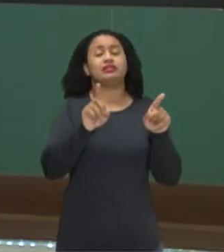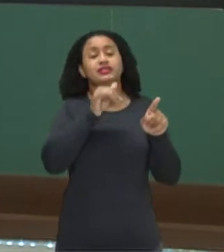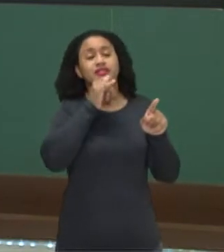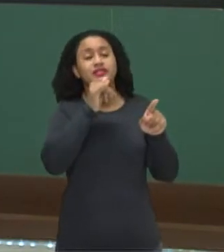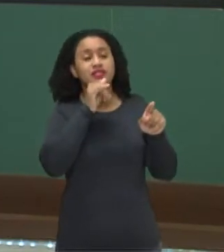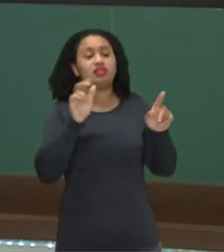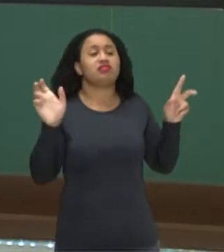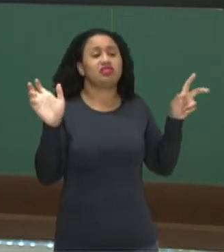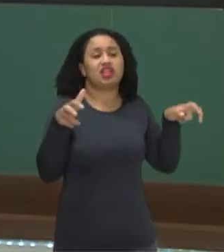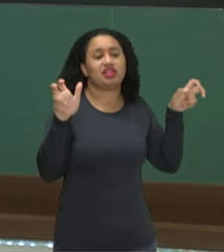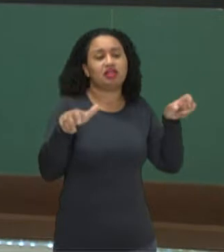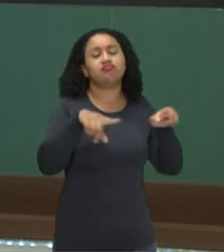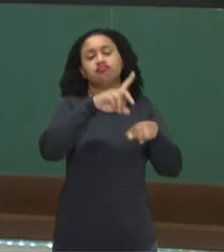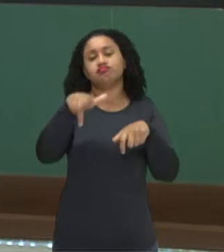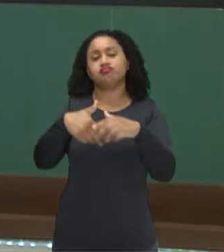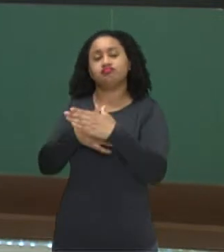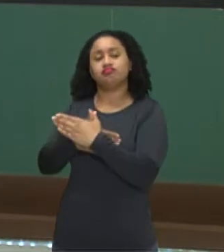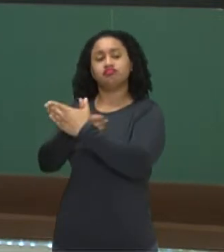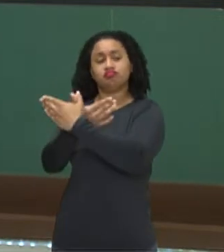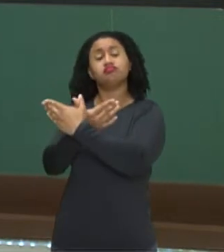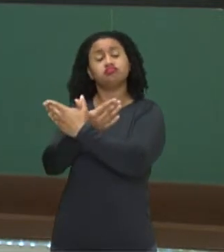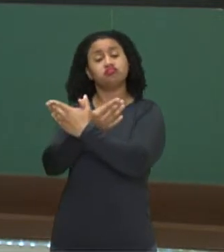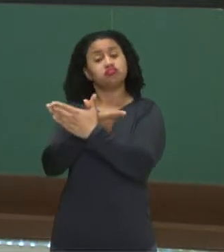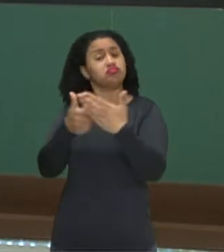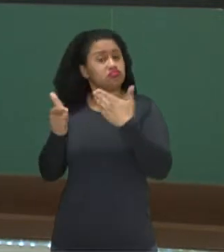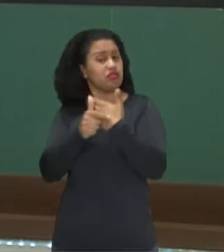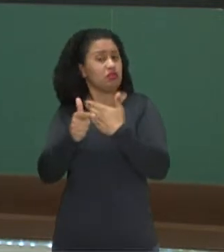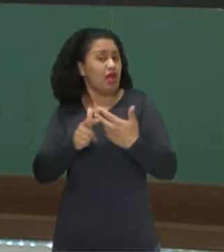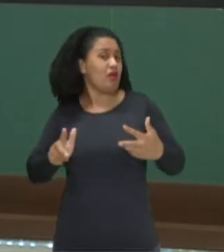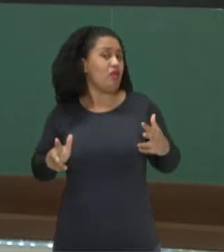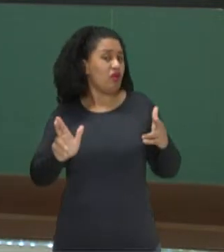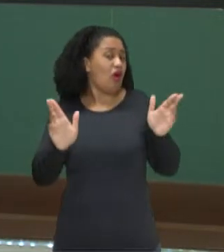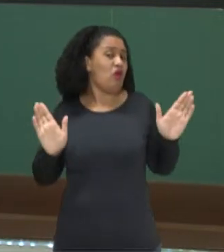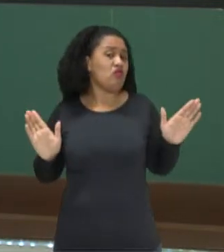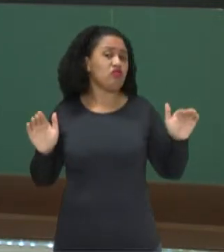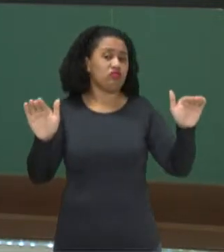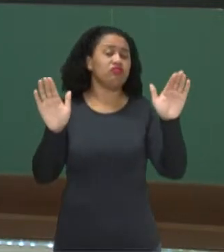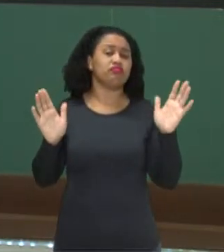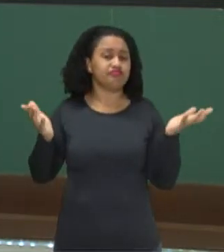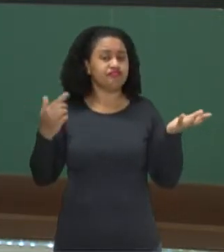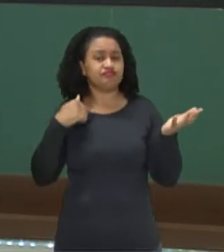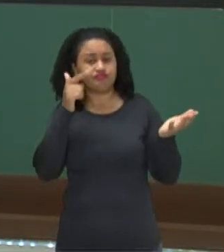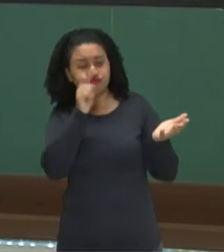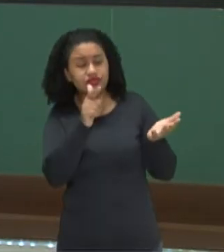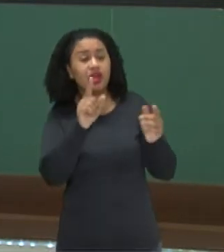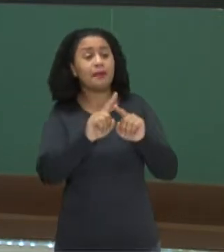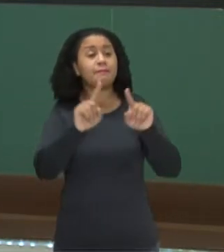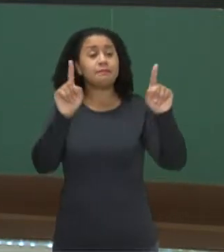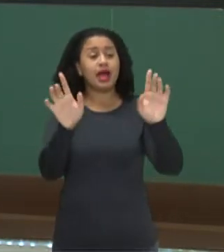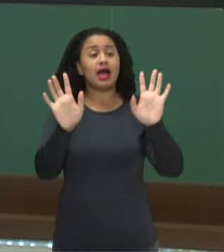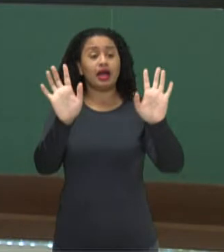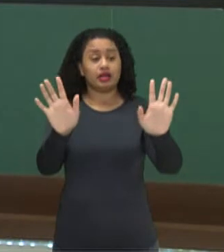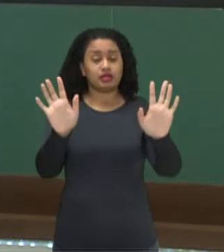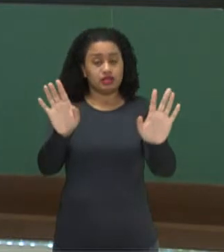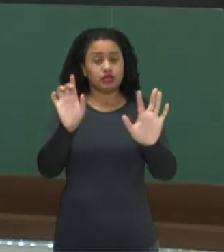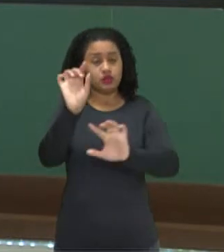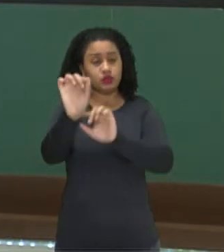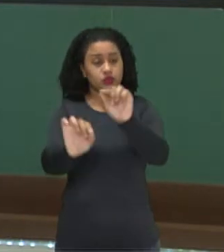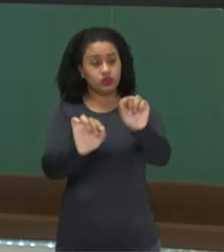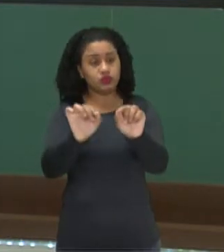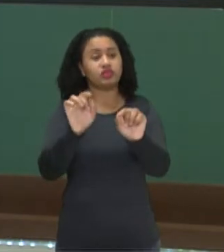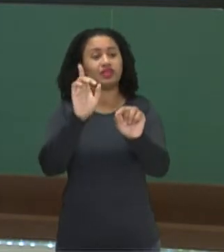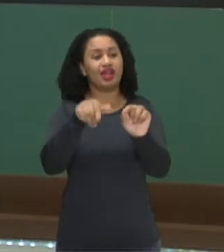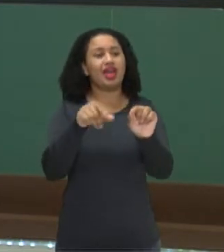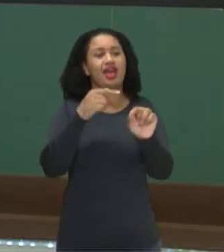lá do morcego e da borboleta, a função é a mesma, é voar, tá? Porém, olha só, elas